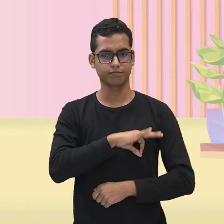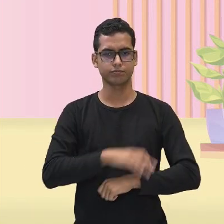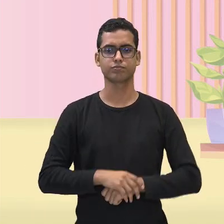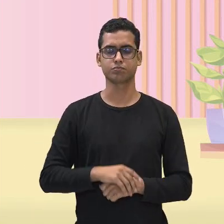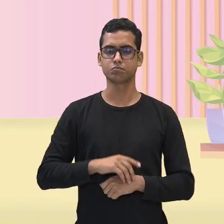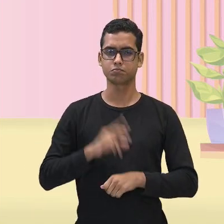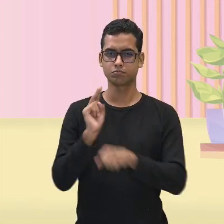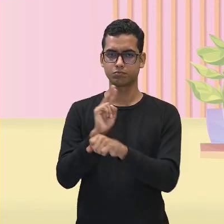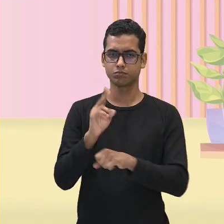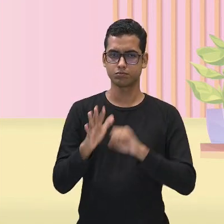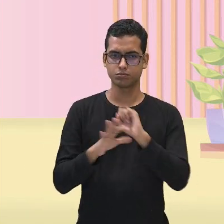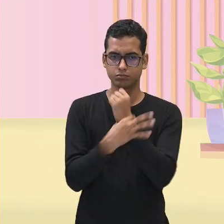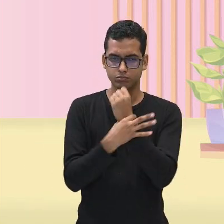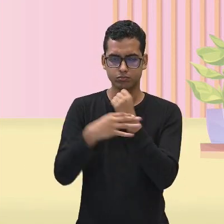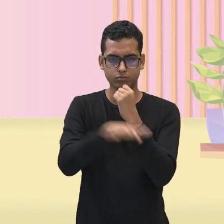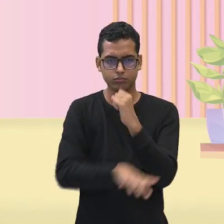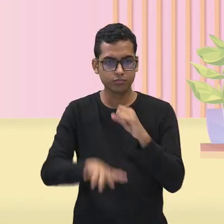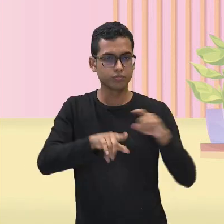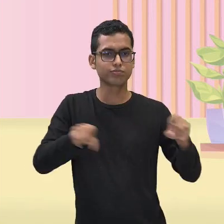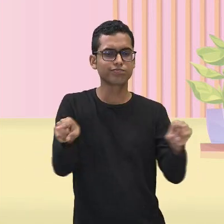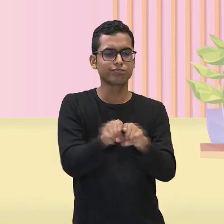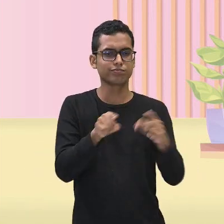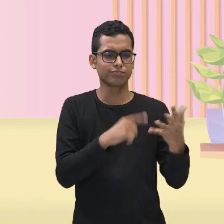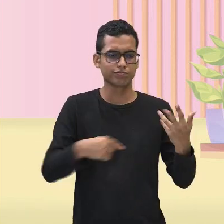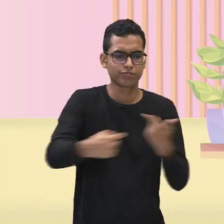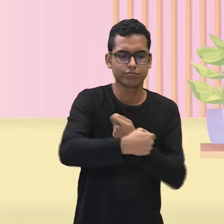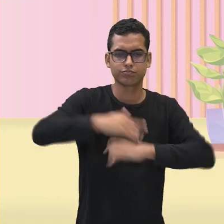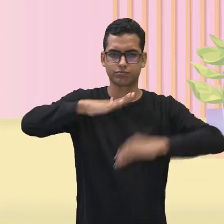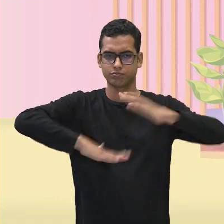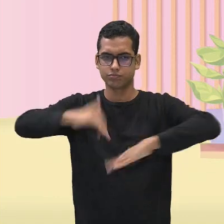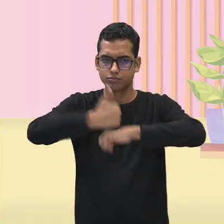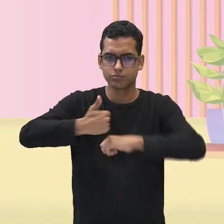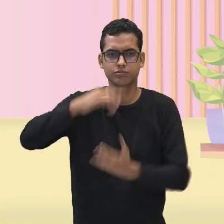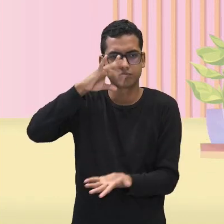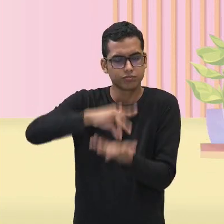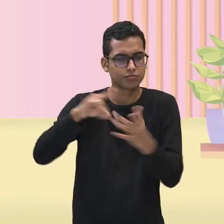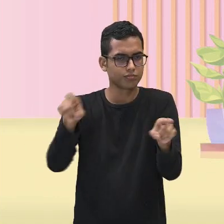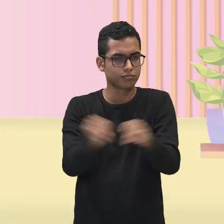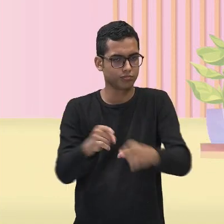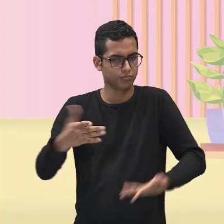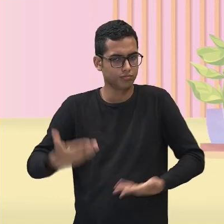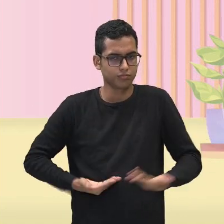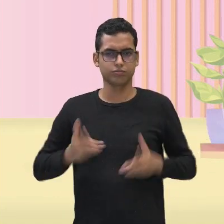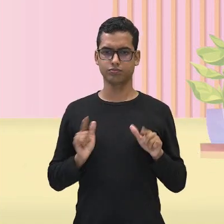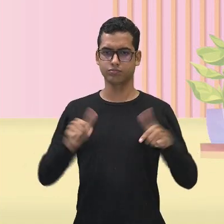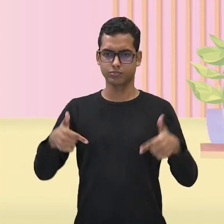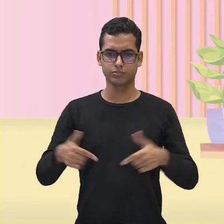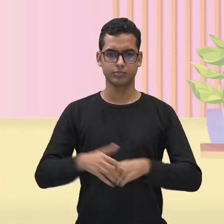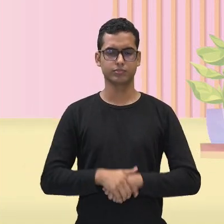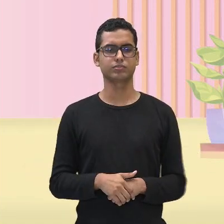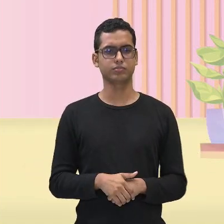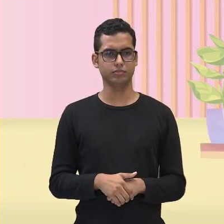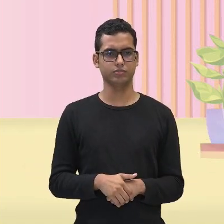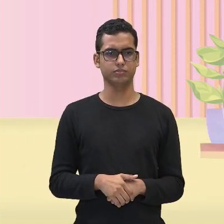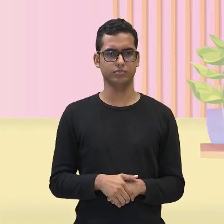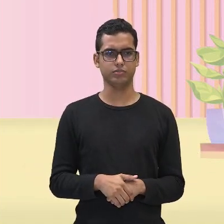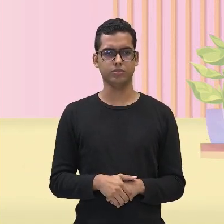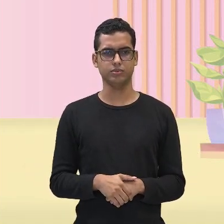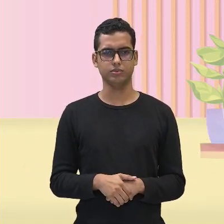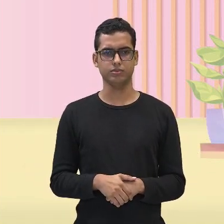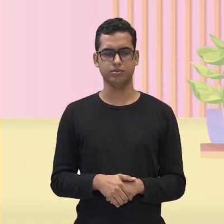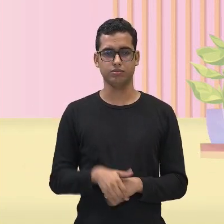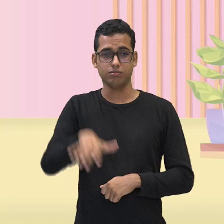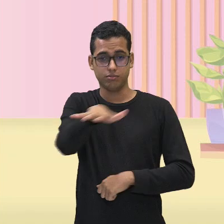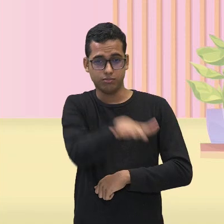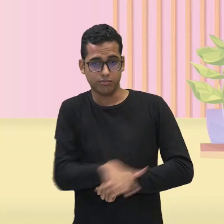nossa segurança. E muitas outras profissões que são aí prestadores de serviço. Então, esse foi o universo de